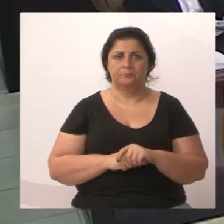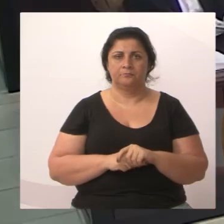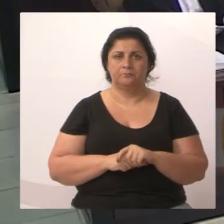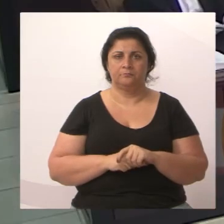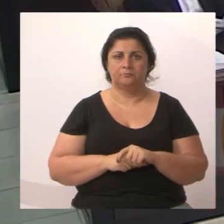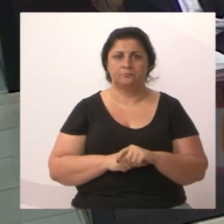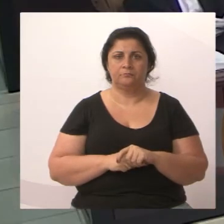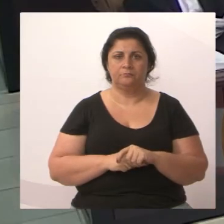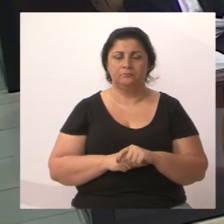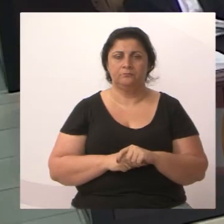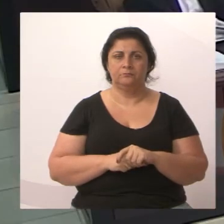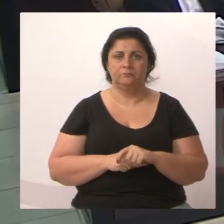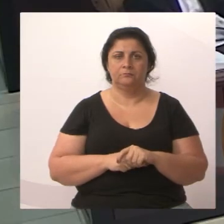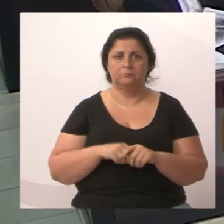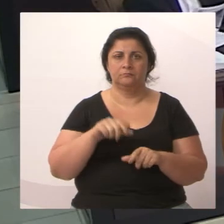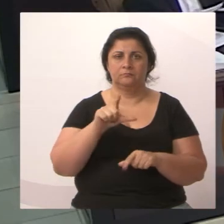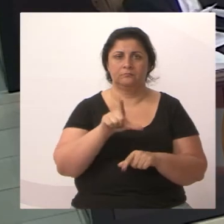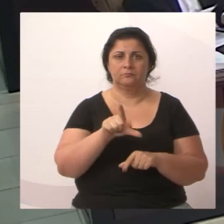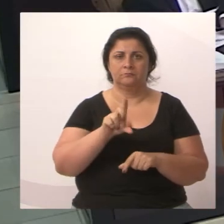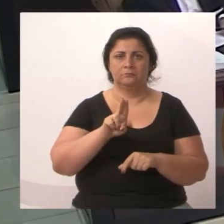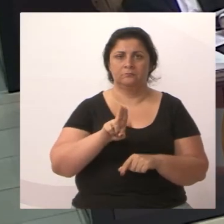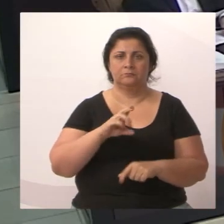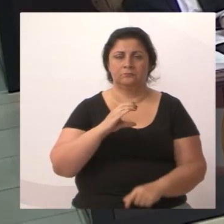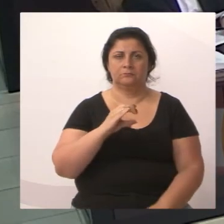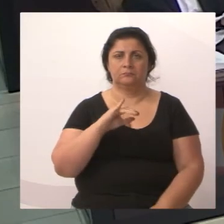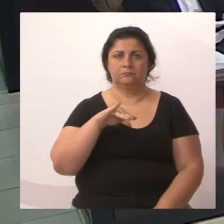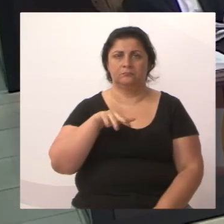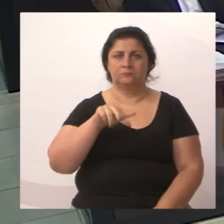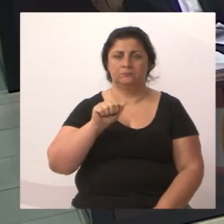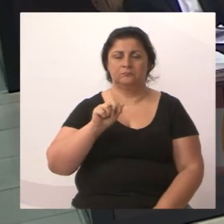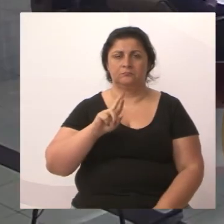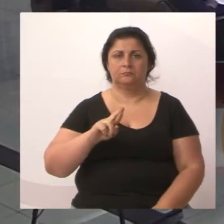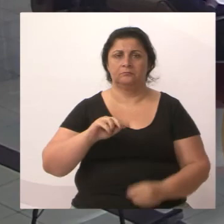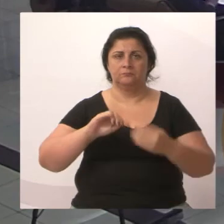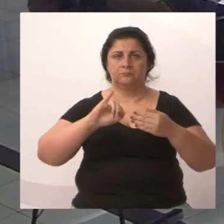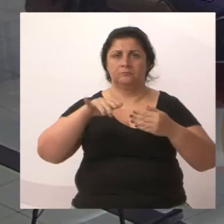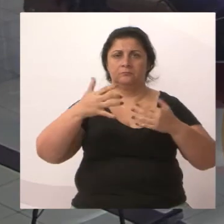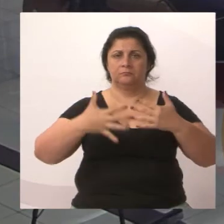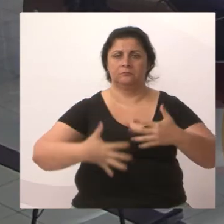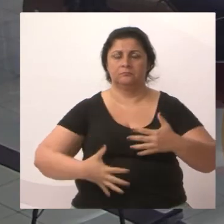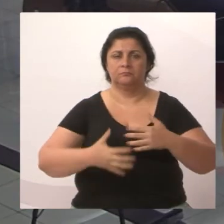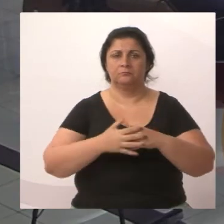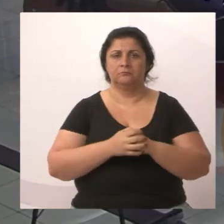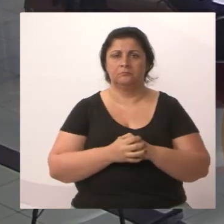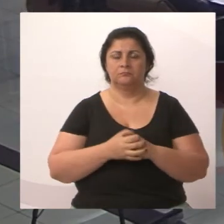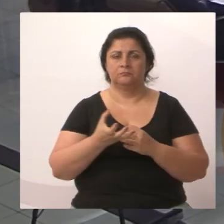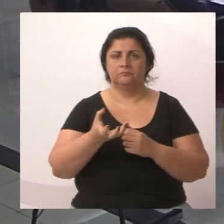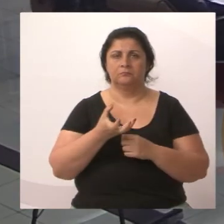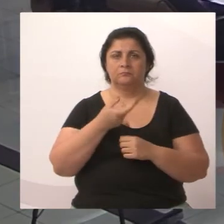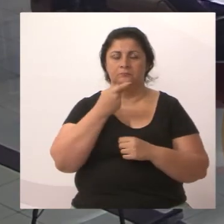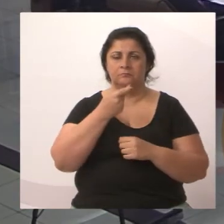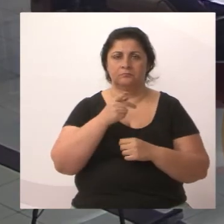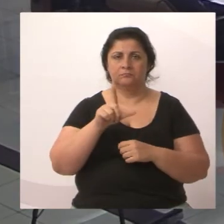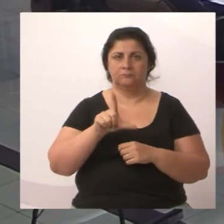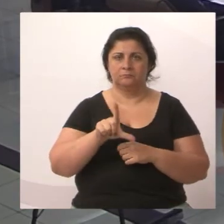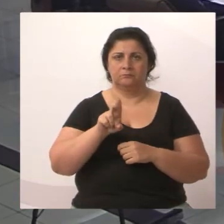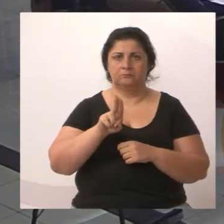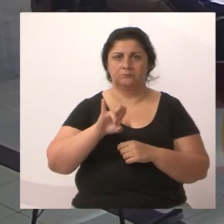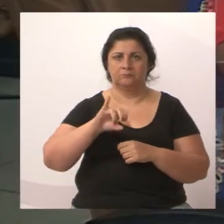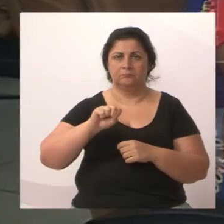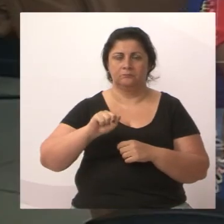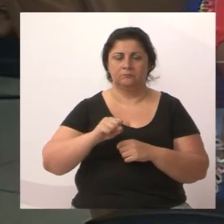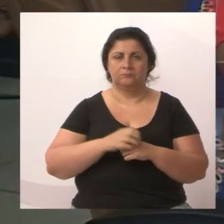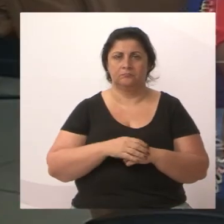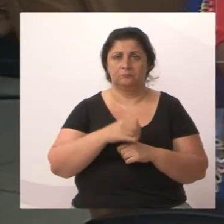Como vota a vereadora Lucimar Ponciano? Só justificando meu voto, queria dizer para o vereador Luiz Flávio que